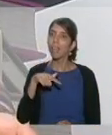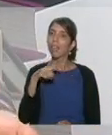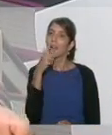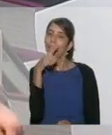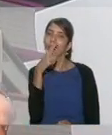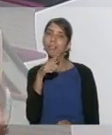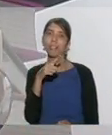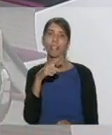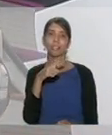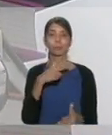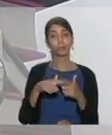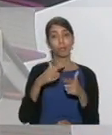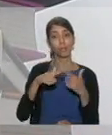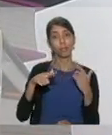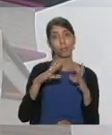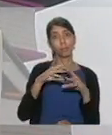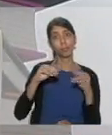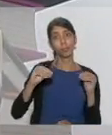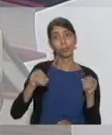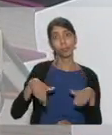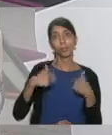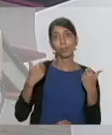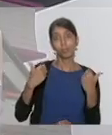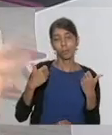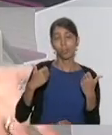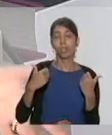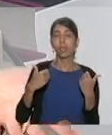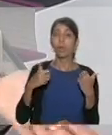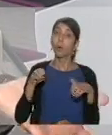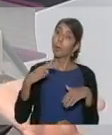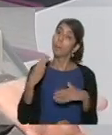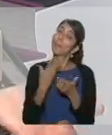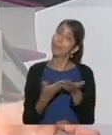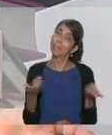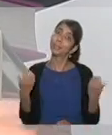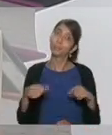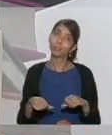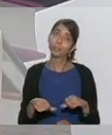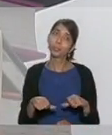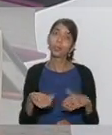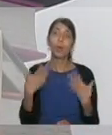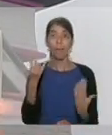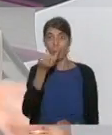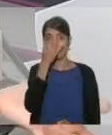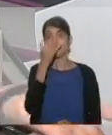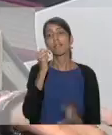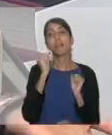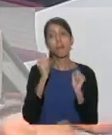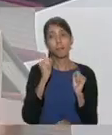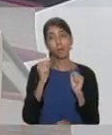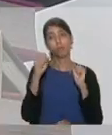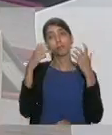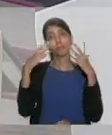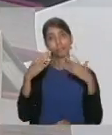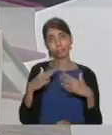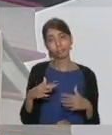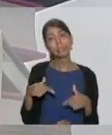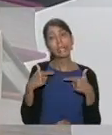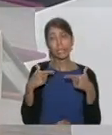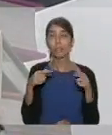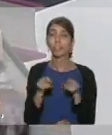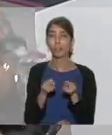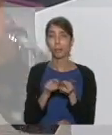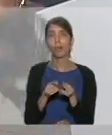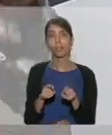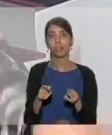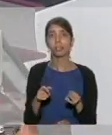a solução ou a derrocada dela. Por isso que o azar pode ser a sua ruína, a sorte